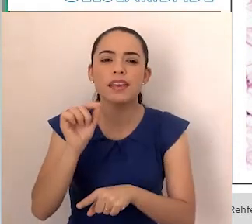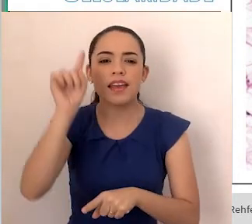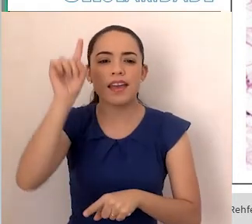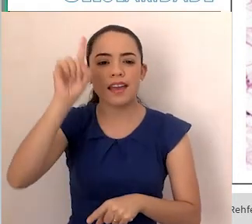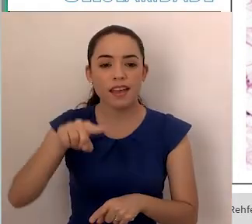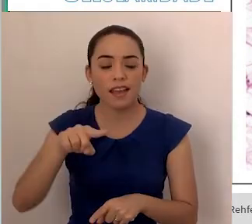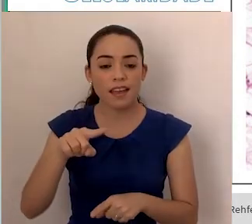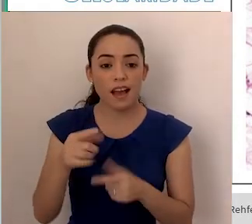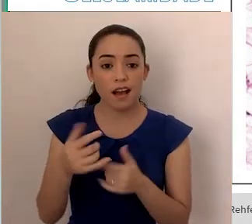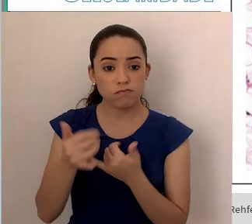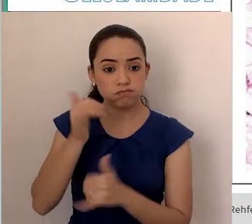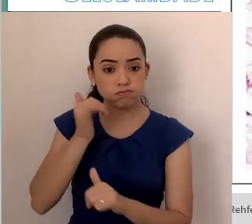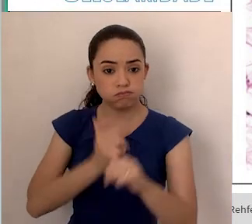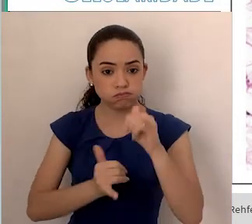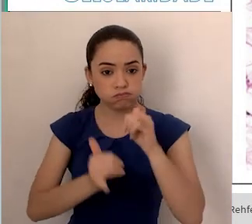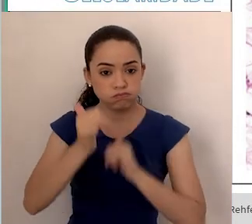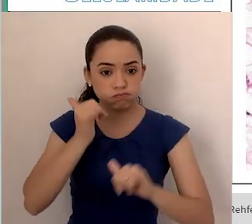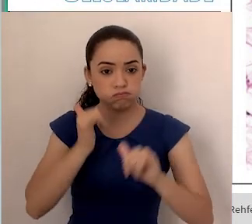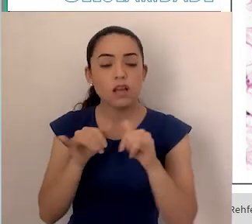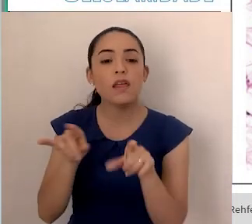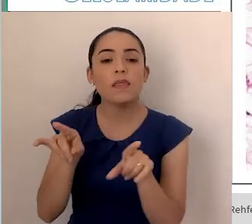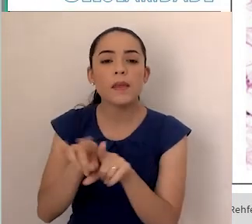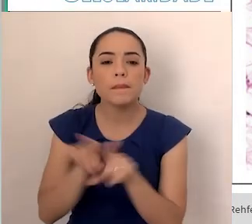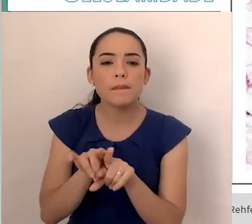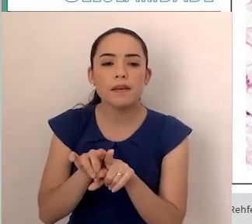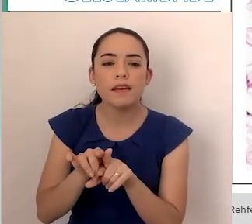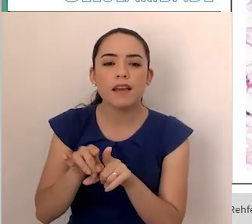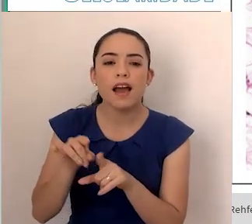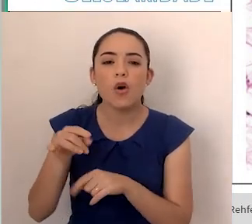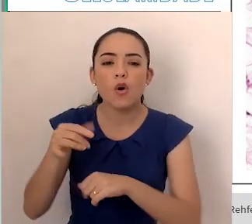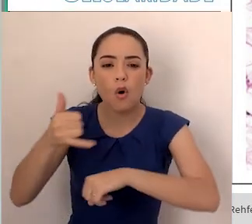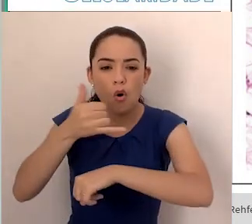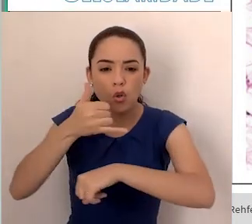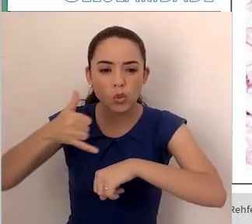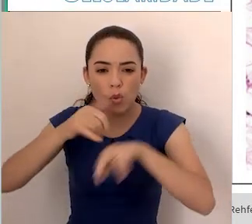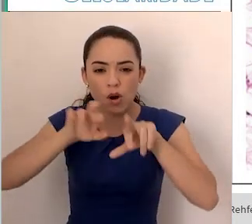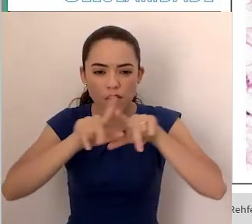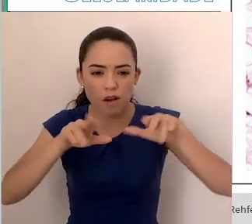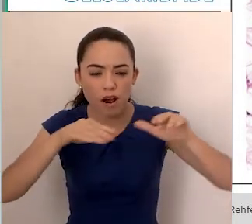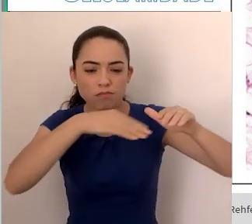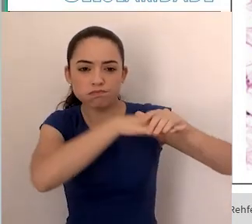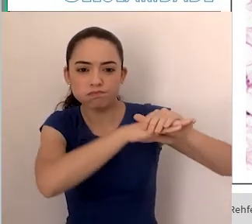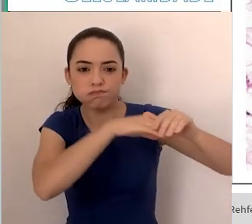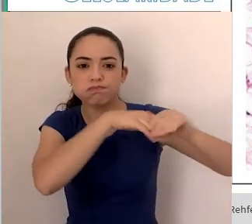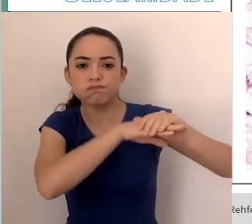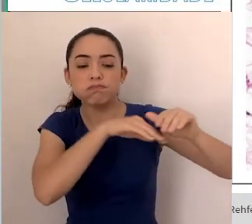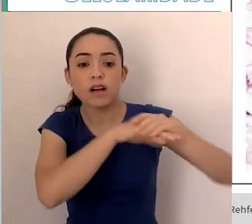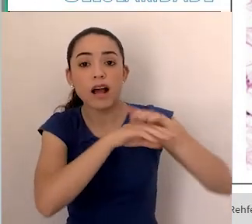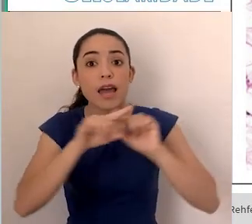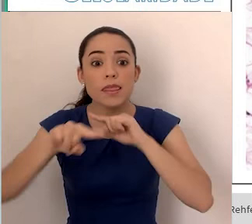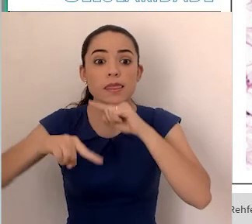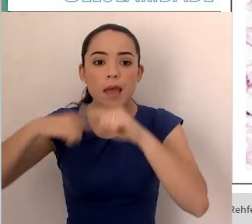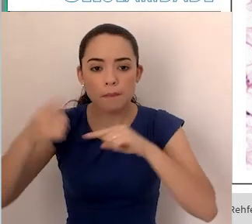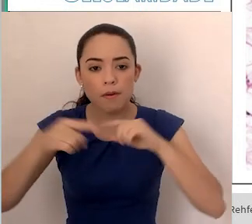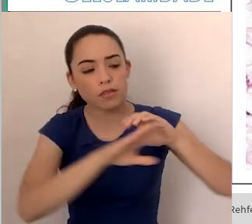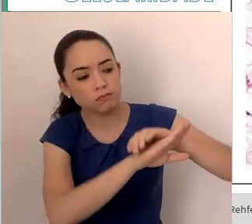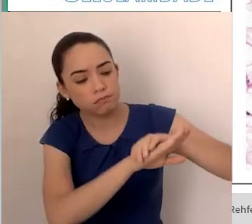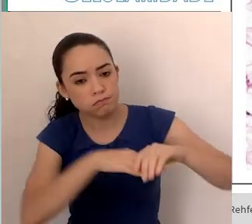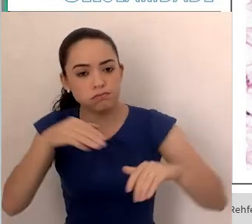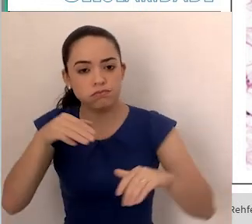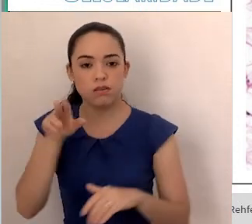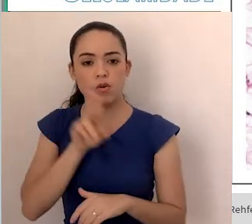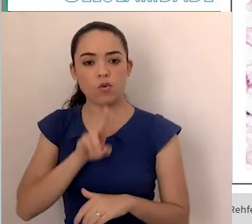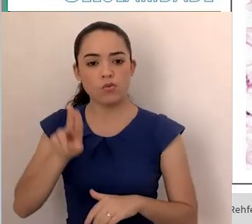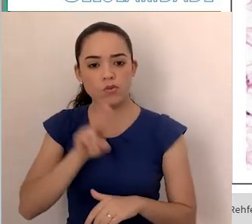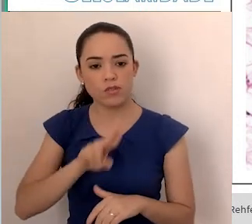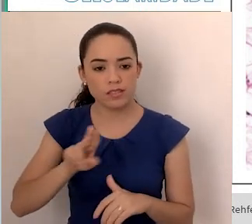branco está relacionado a manter a homeostase energética, armazenando triglicerídeos e liberando ácidos graxos para a síntese